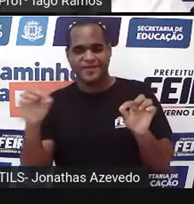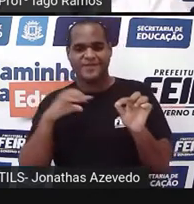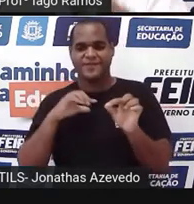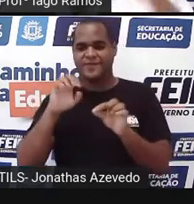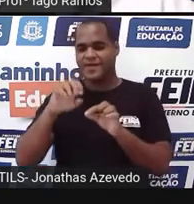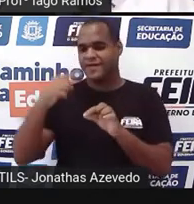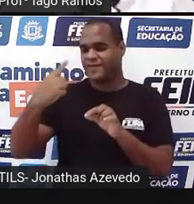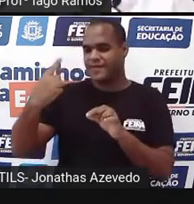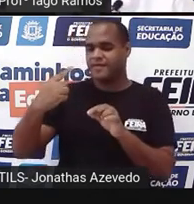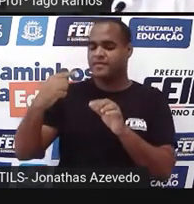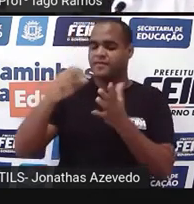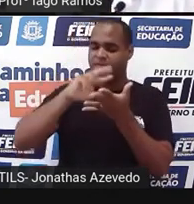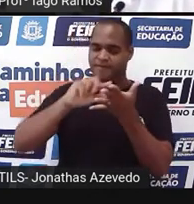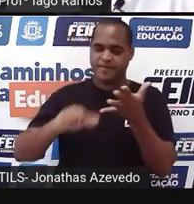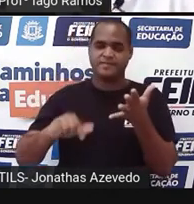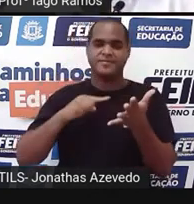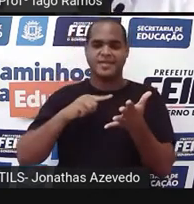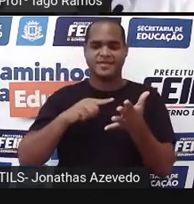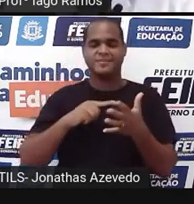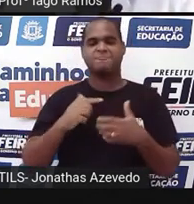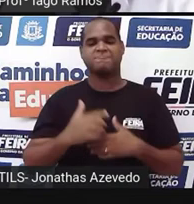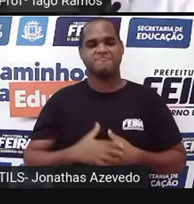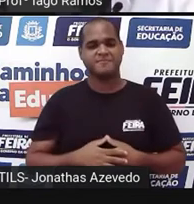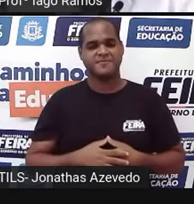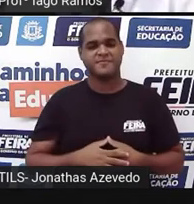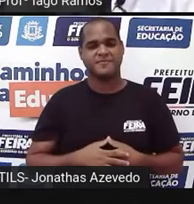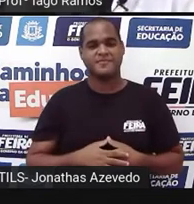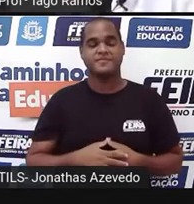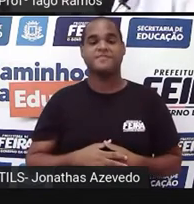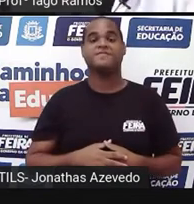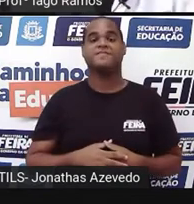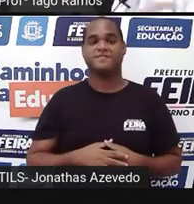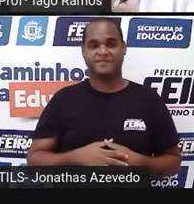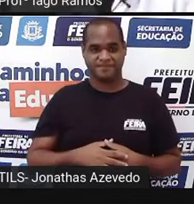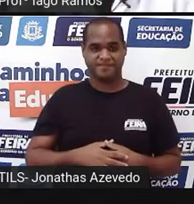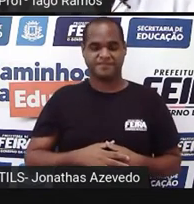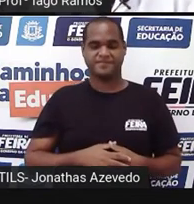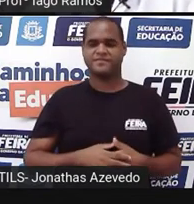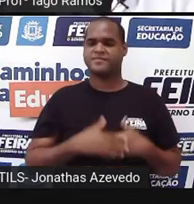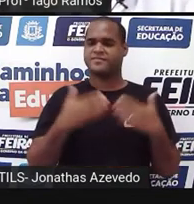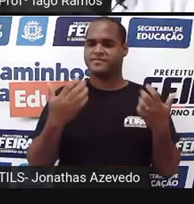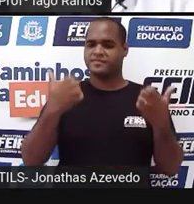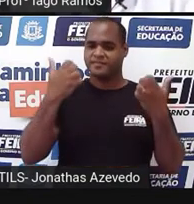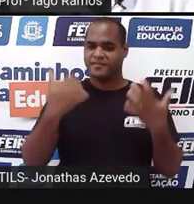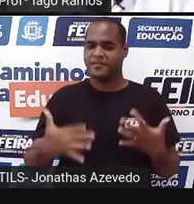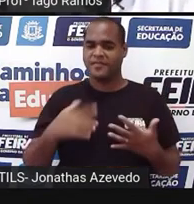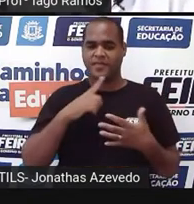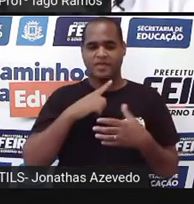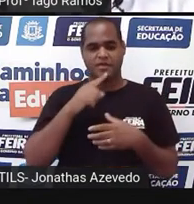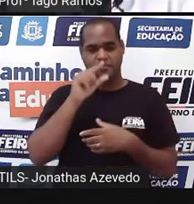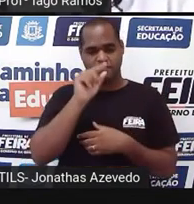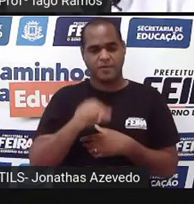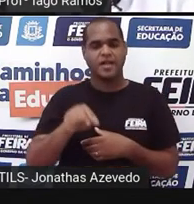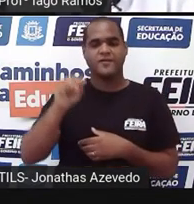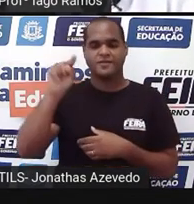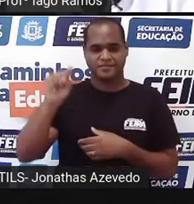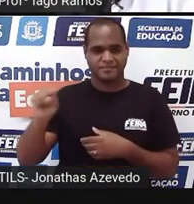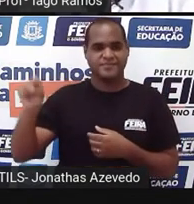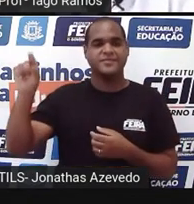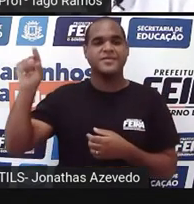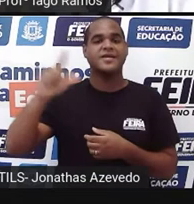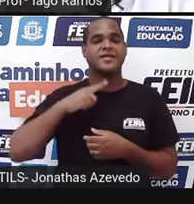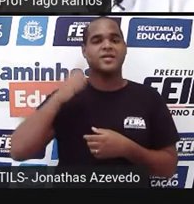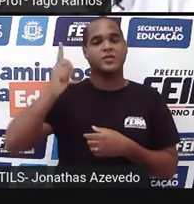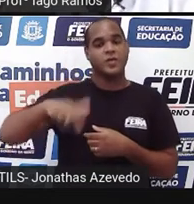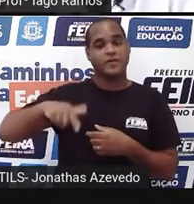reta infinitas soluções para essa equação tá bom só que assim ó eu vou trazer esse gráfico de novo tá